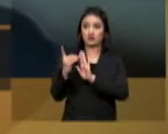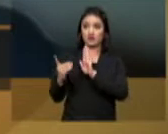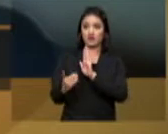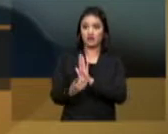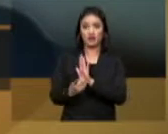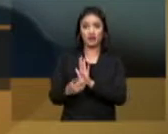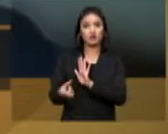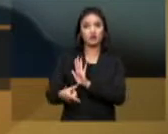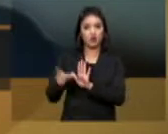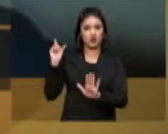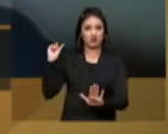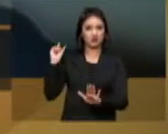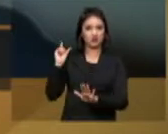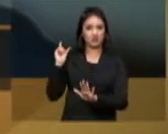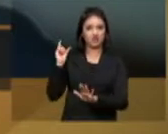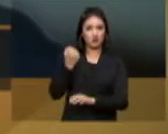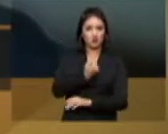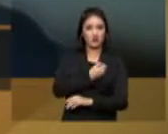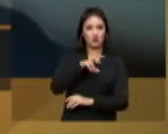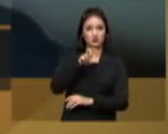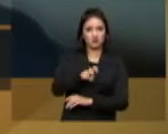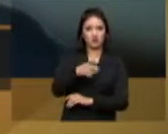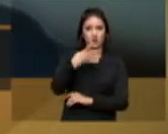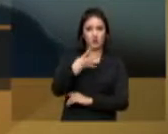o decreto de número